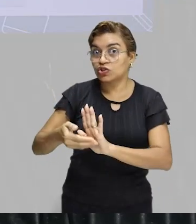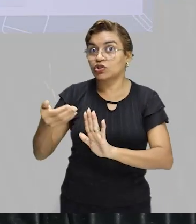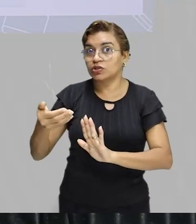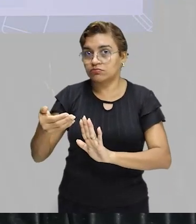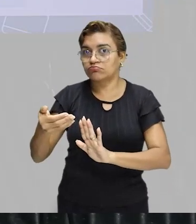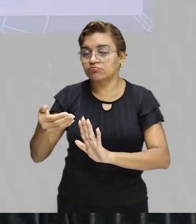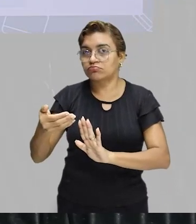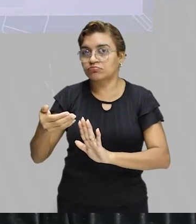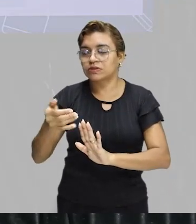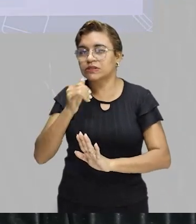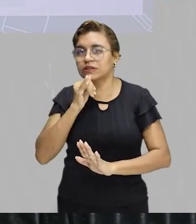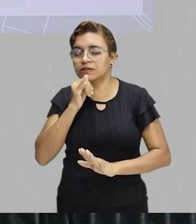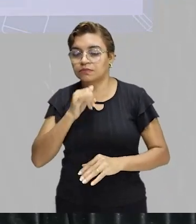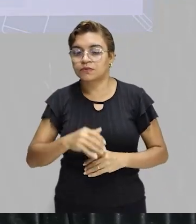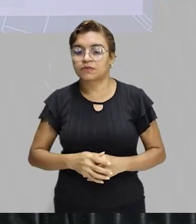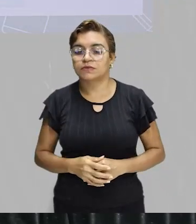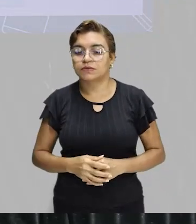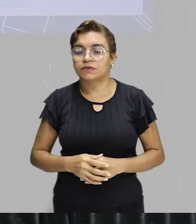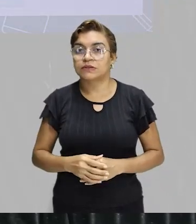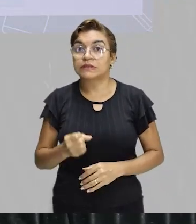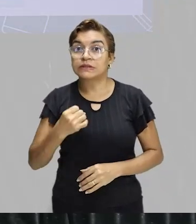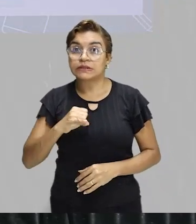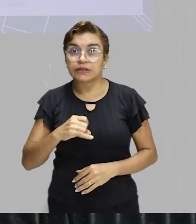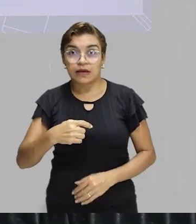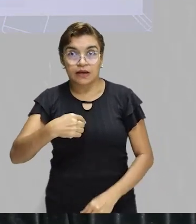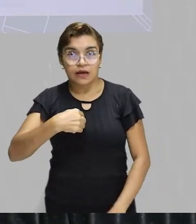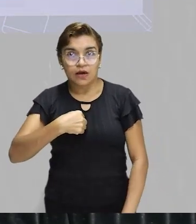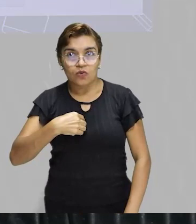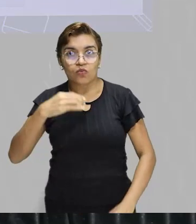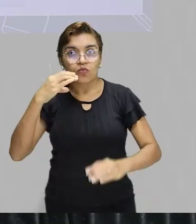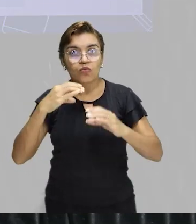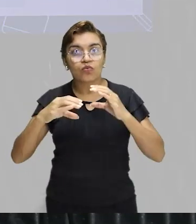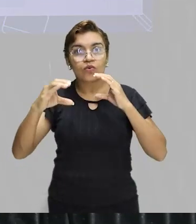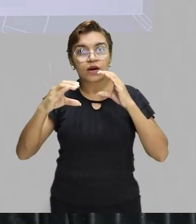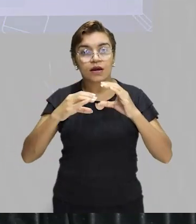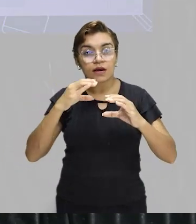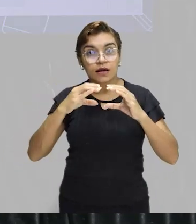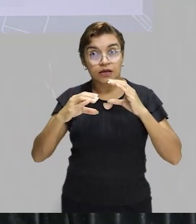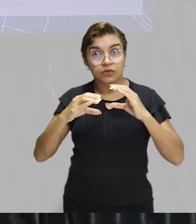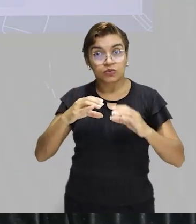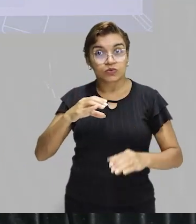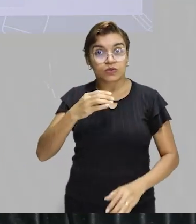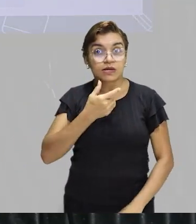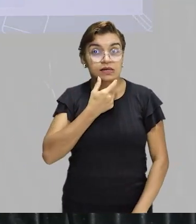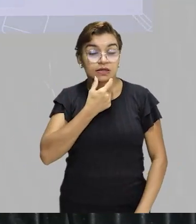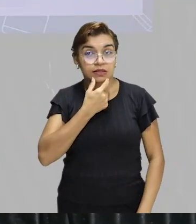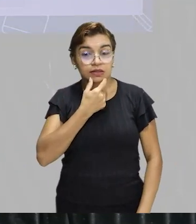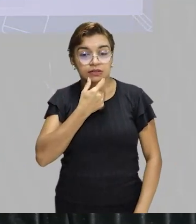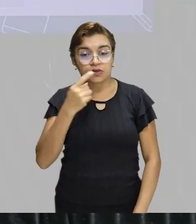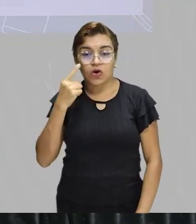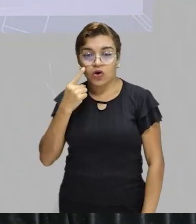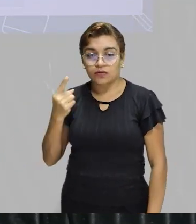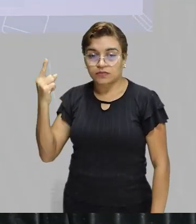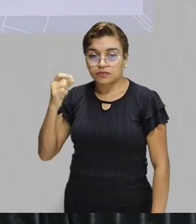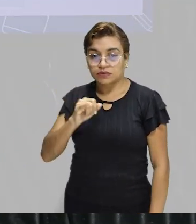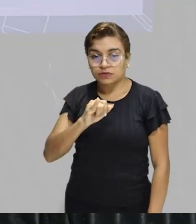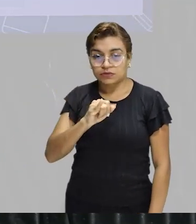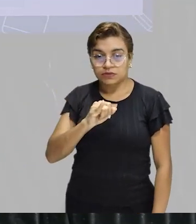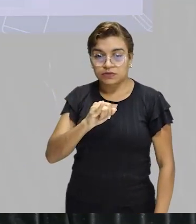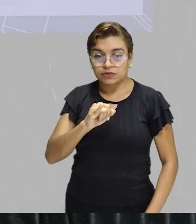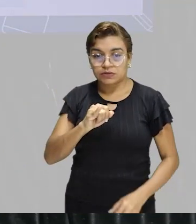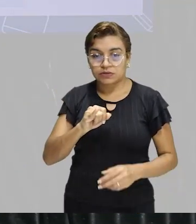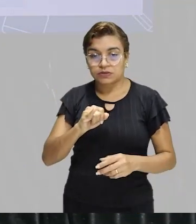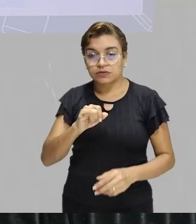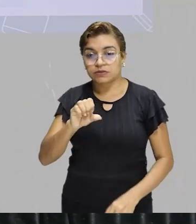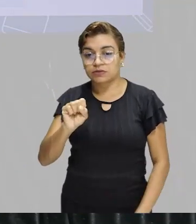sing, cantar. Se eu digo eu canto em inglês, I sing. Você